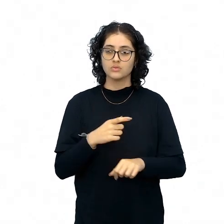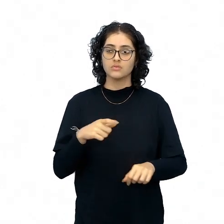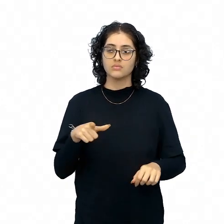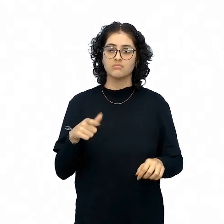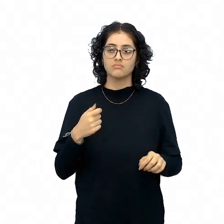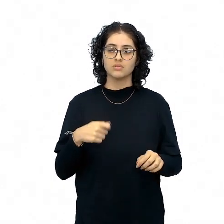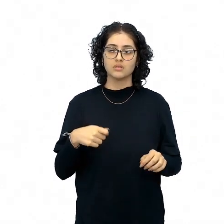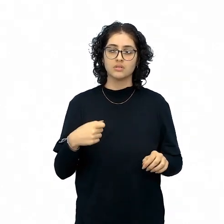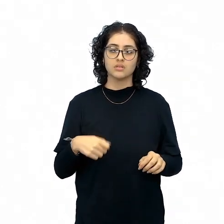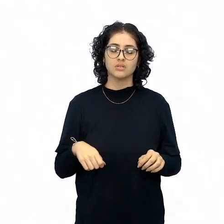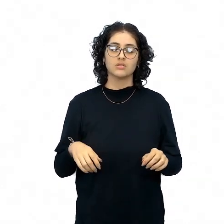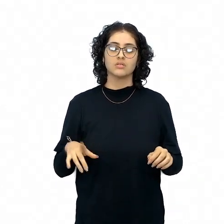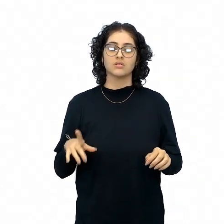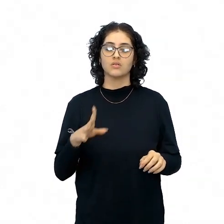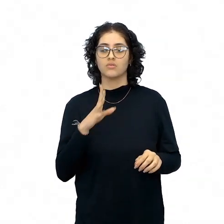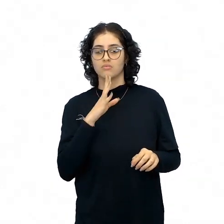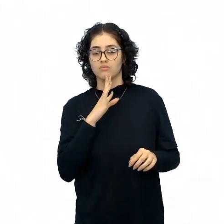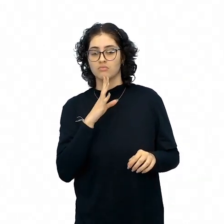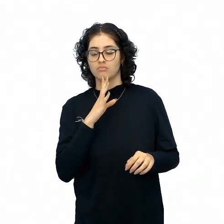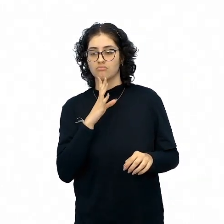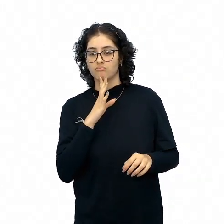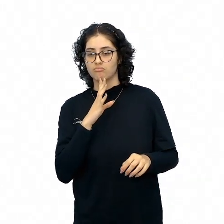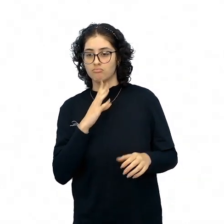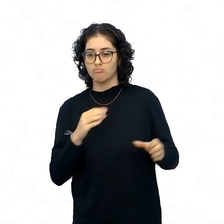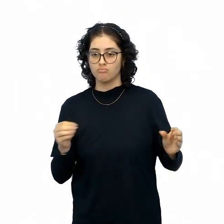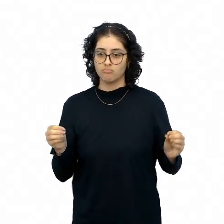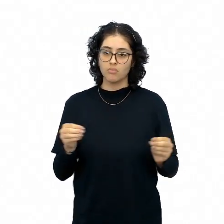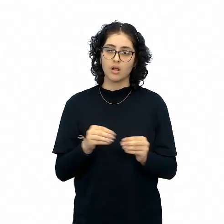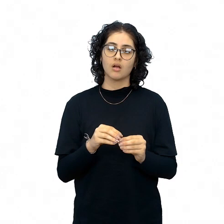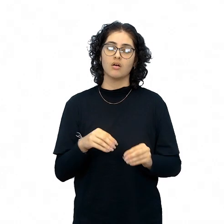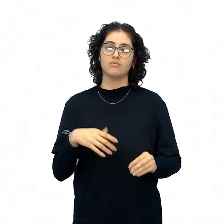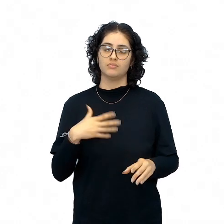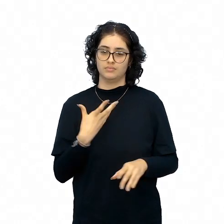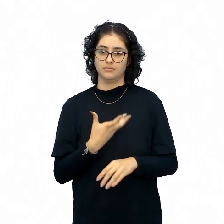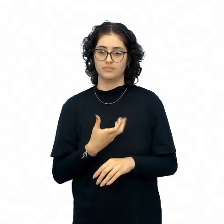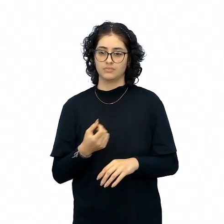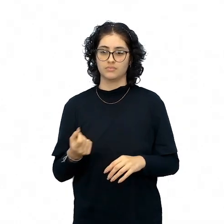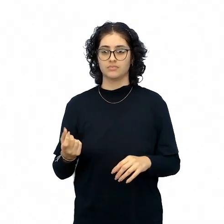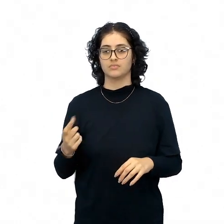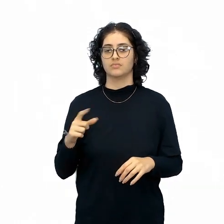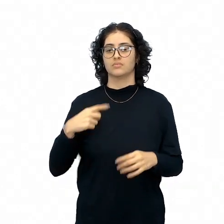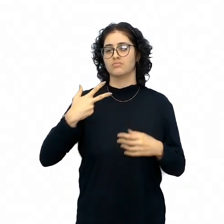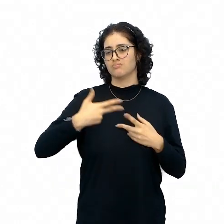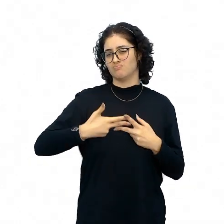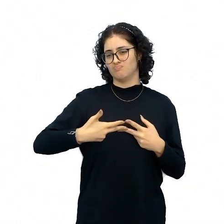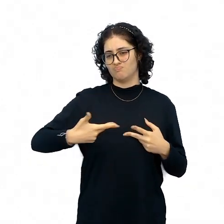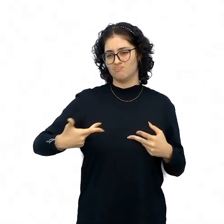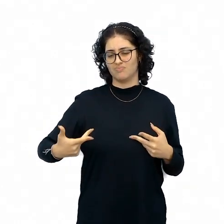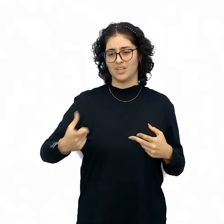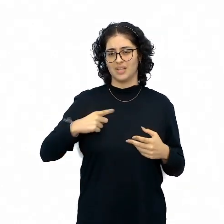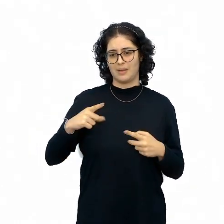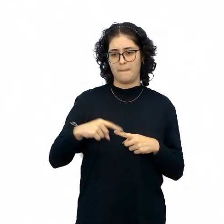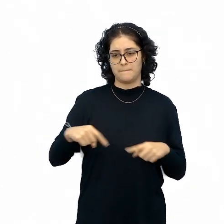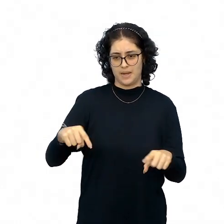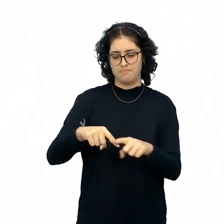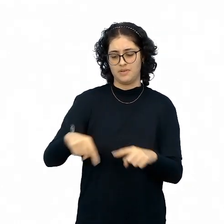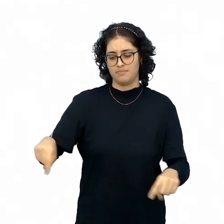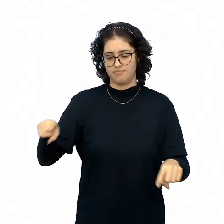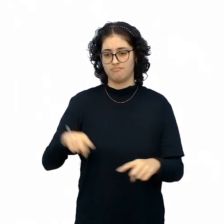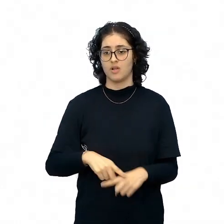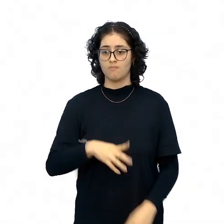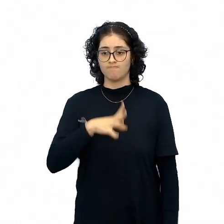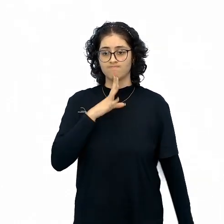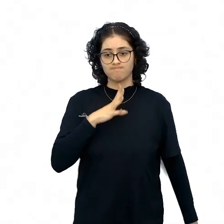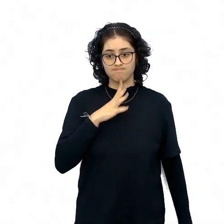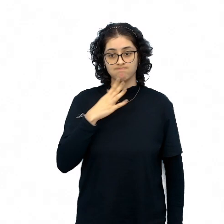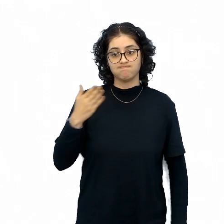integração tanto entre os conhecimentos, os componentes da mesma área, quanto em relação às outras áreas de conhecimento,